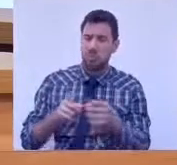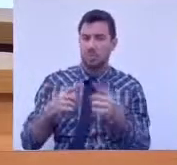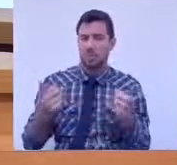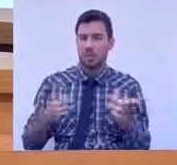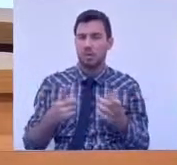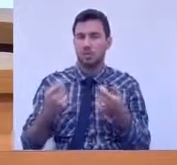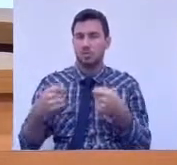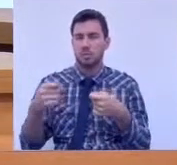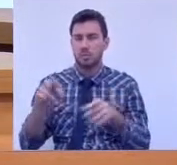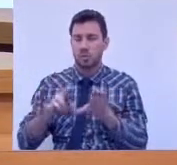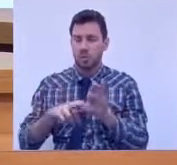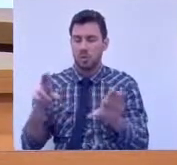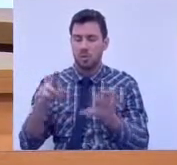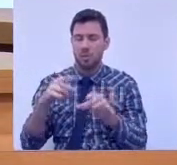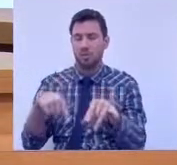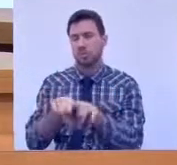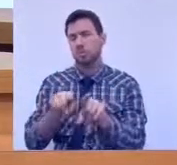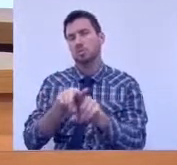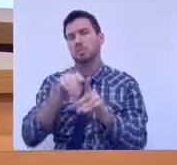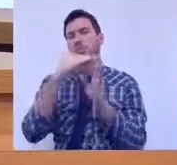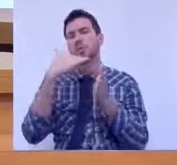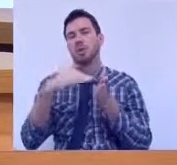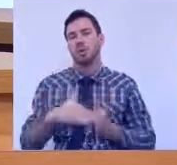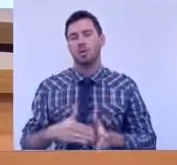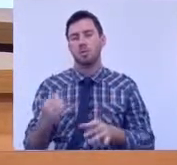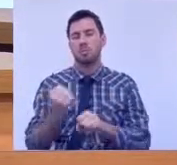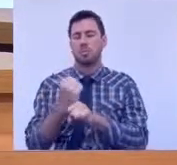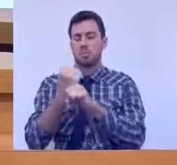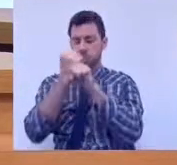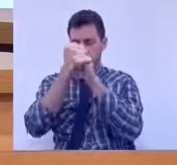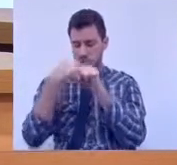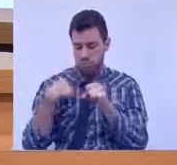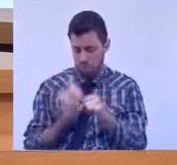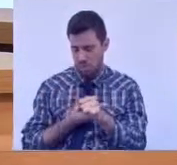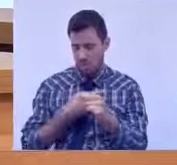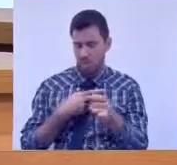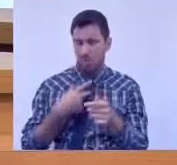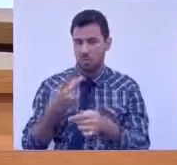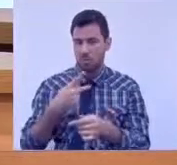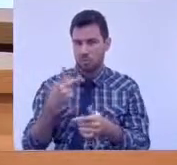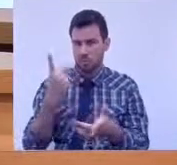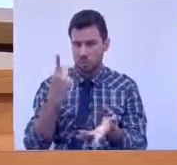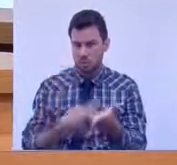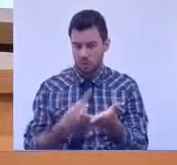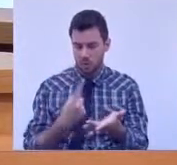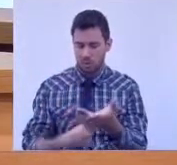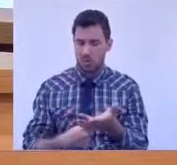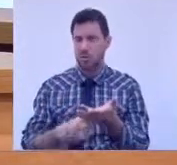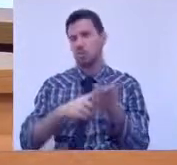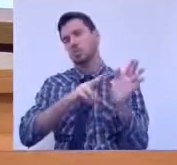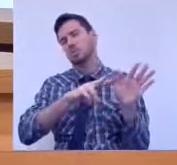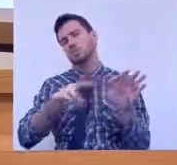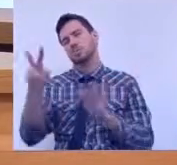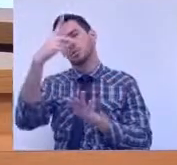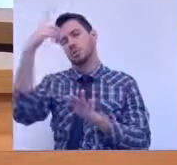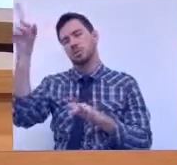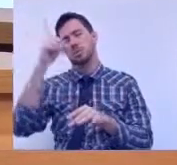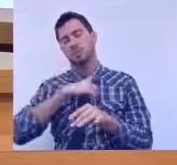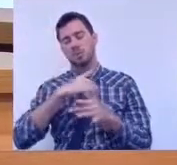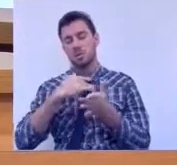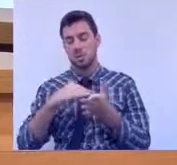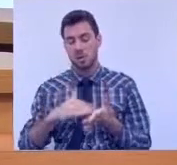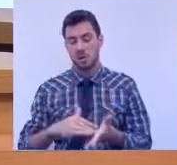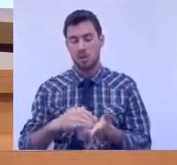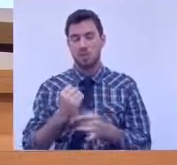inclusive depende também da Secretaria de Obras e eu estarei marcando com o secretário, já marquei inclusive para a semana que vem um horário com o secretário de